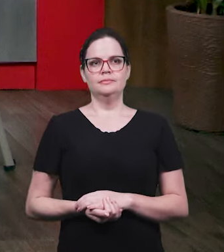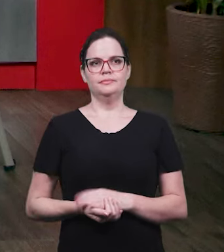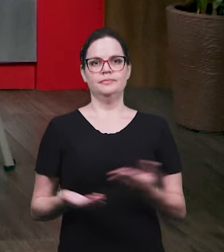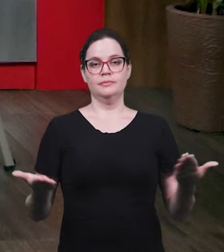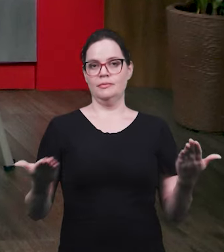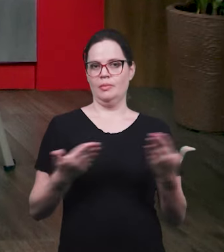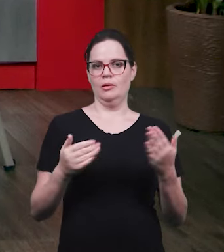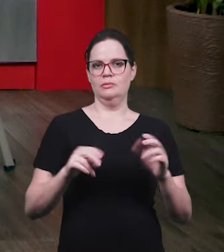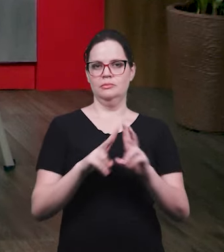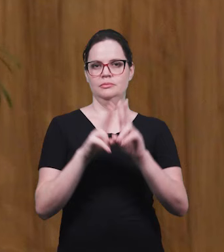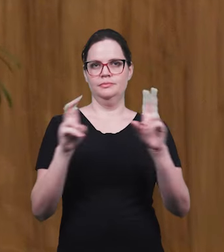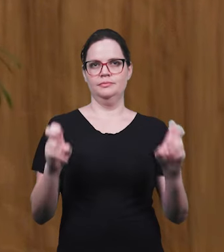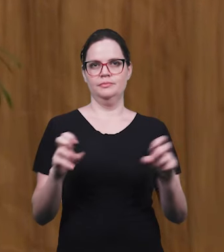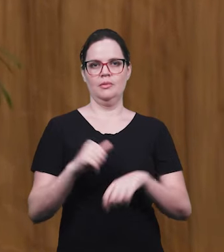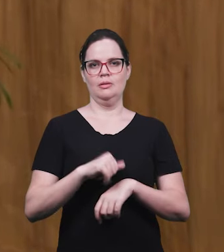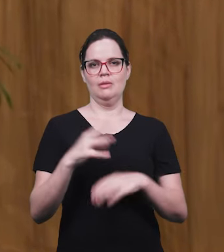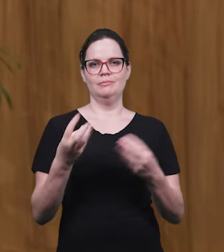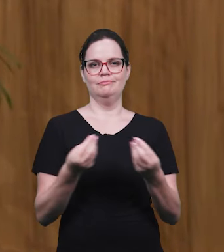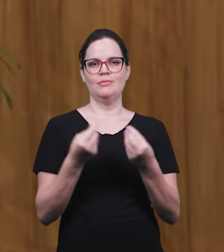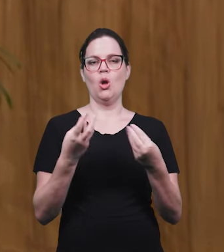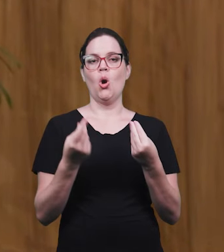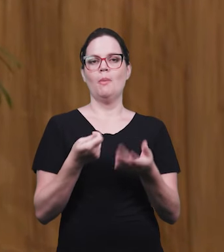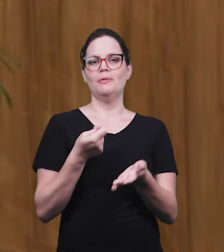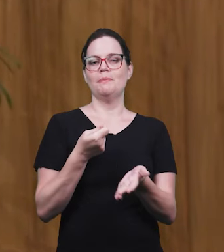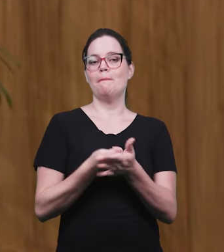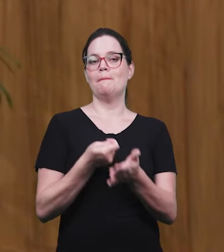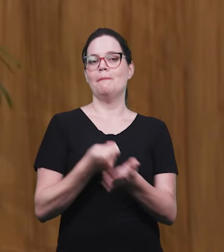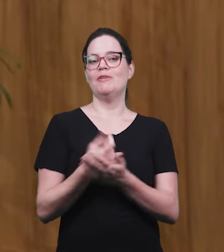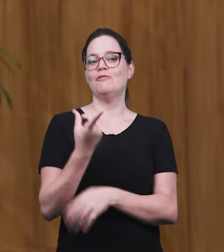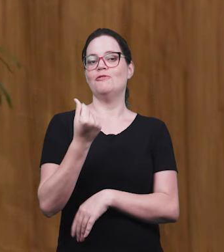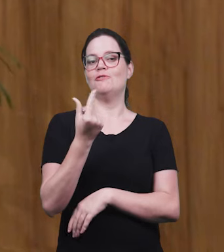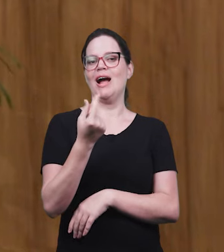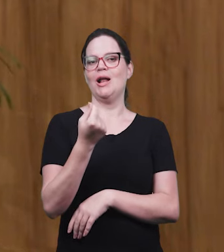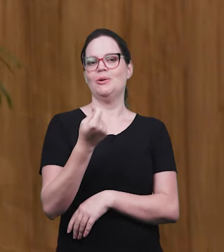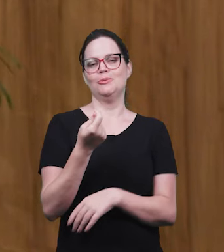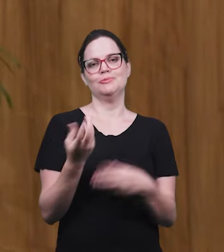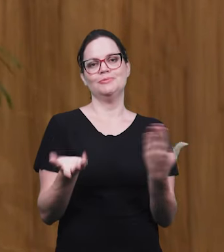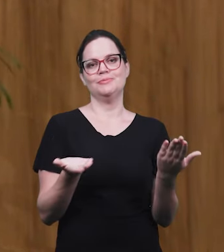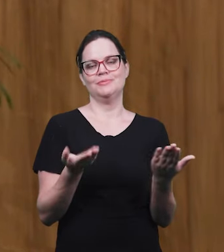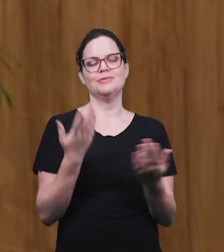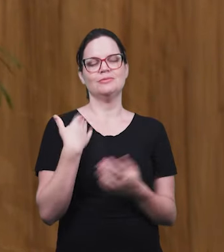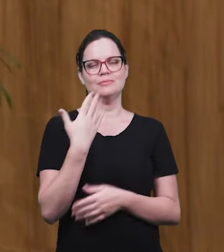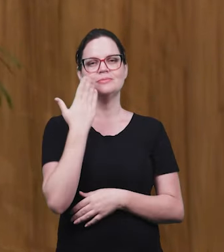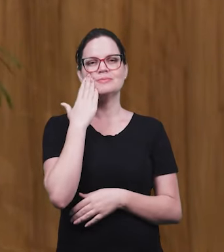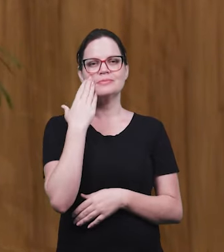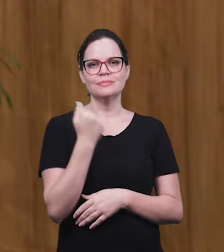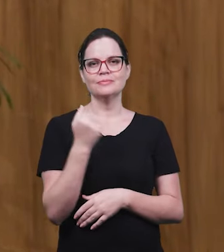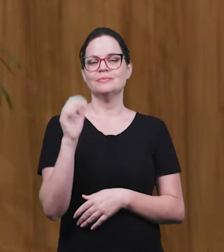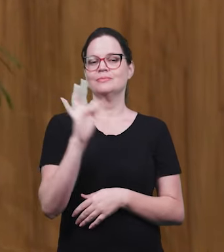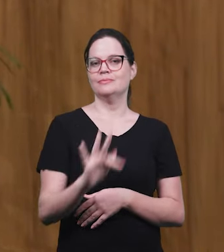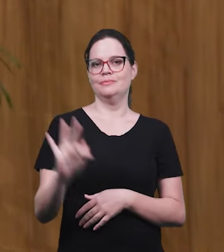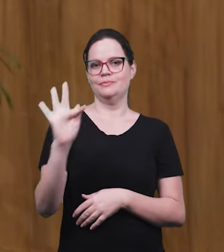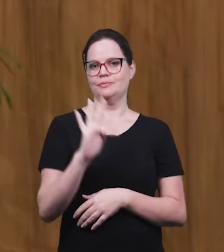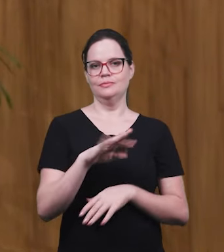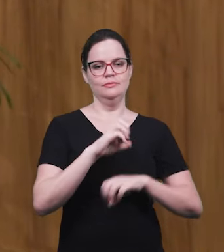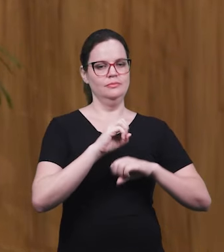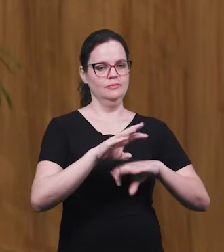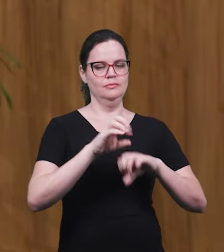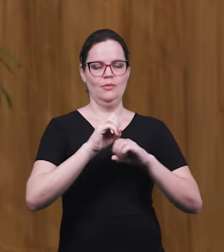bem sensível, doutor Isaías, que é a cobrança dos honorários advocatícios. A gente sabe que a faculdade ela não